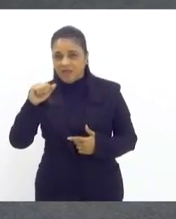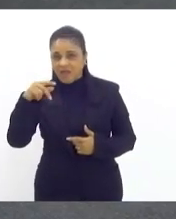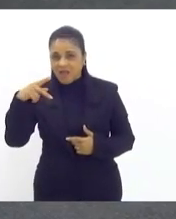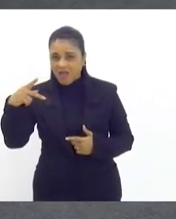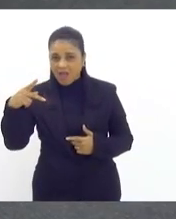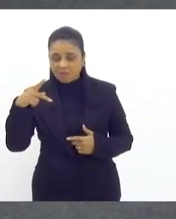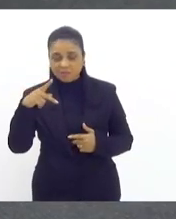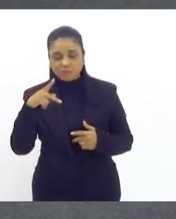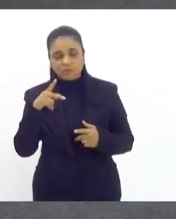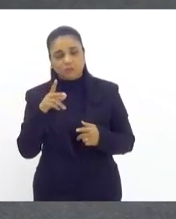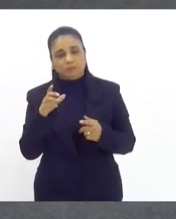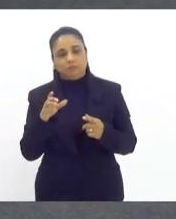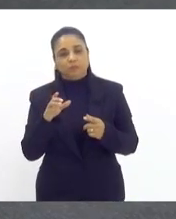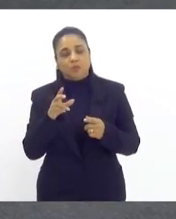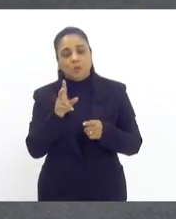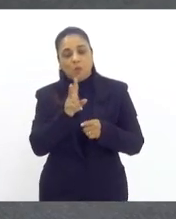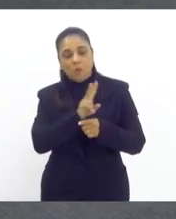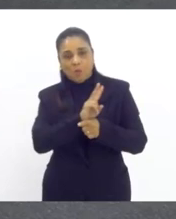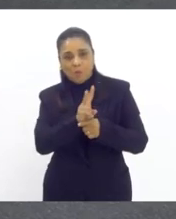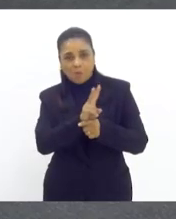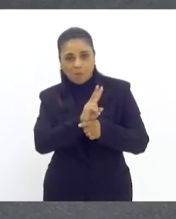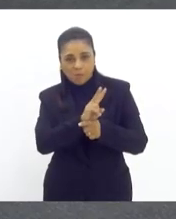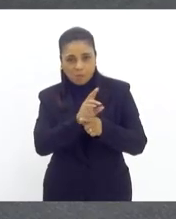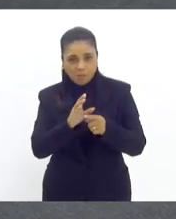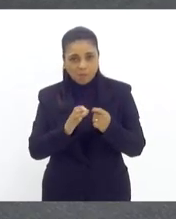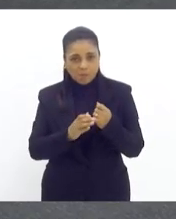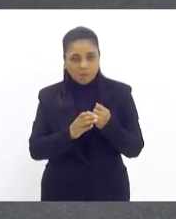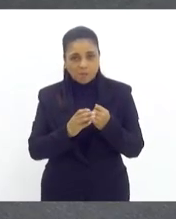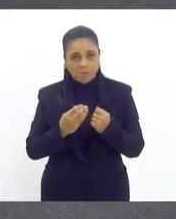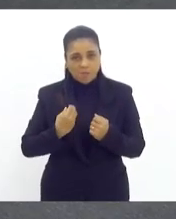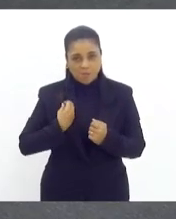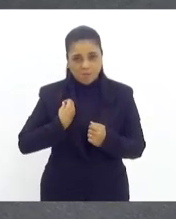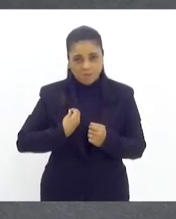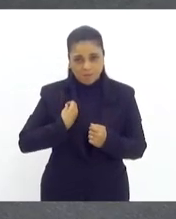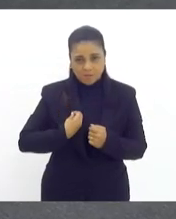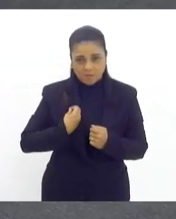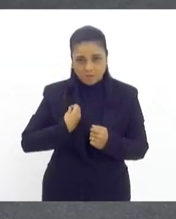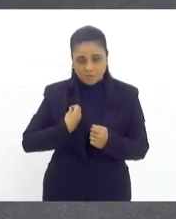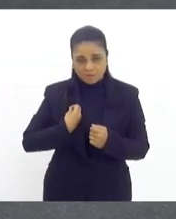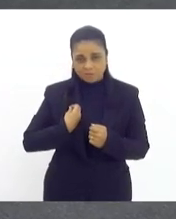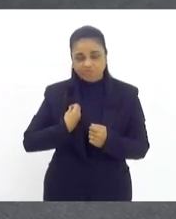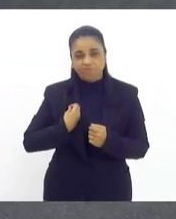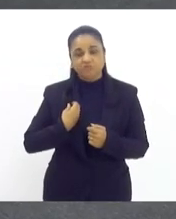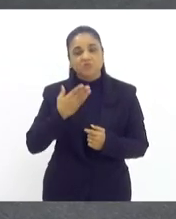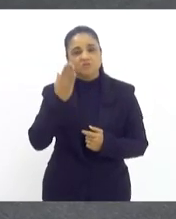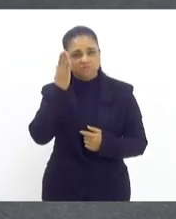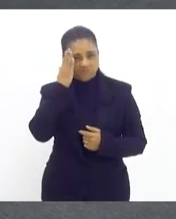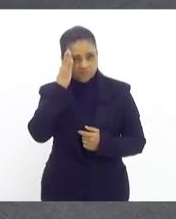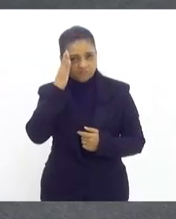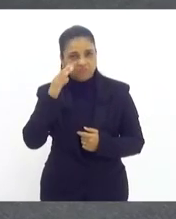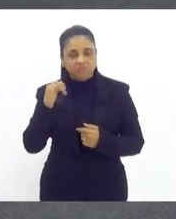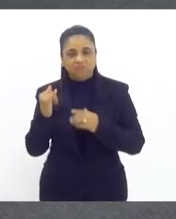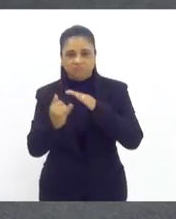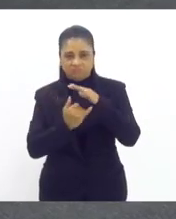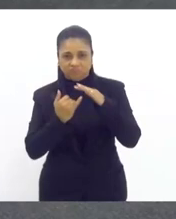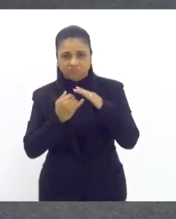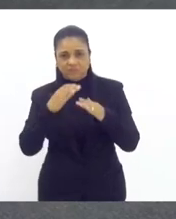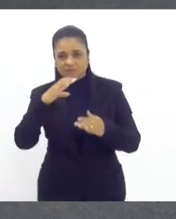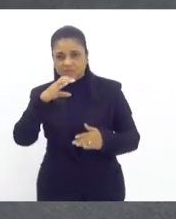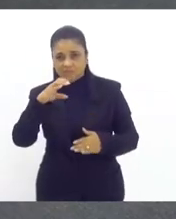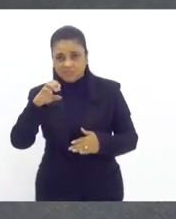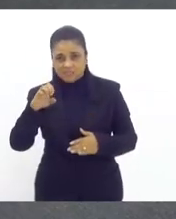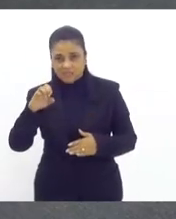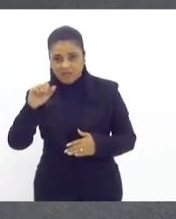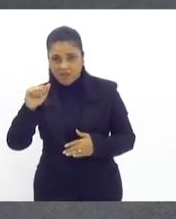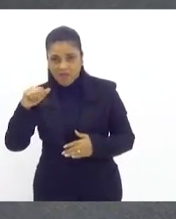segurança presente eu acho que o SEAP É sim uma integrante da Segurança